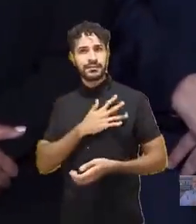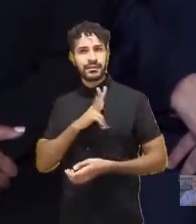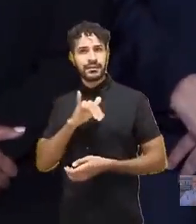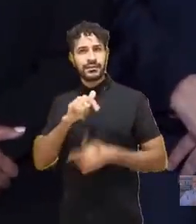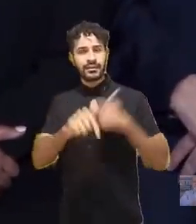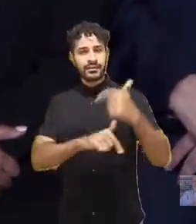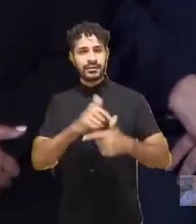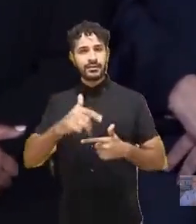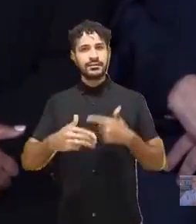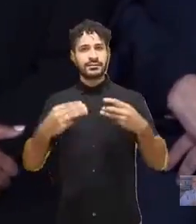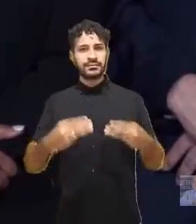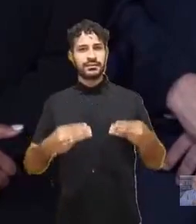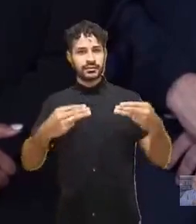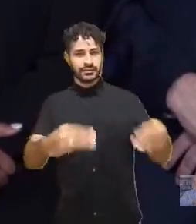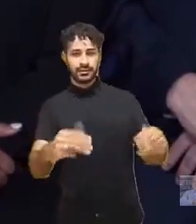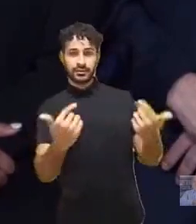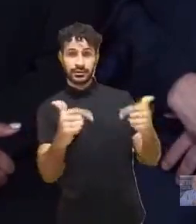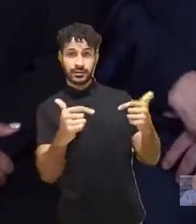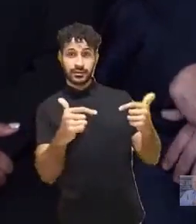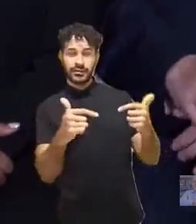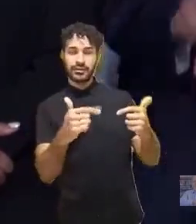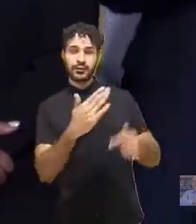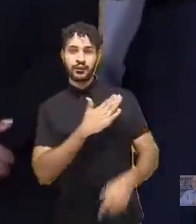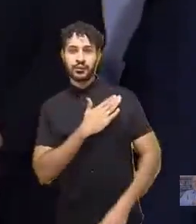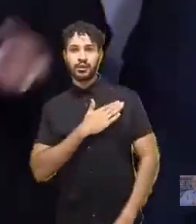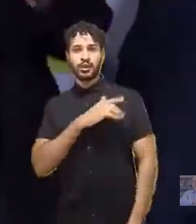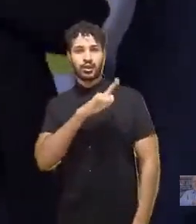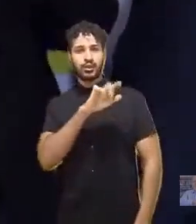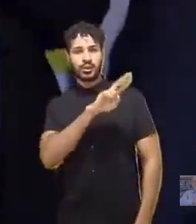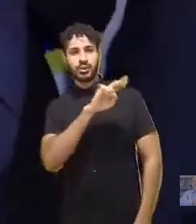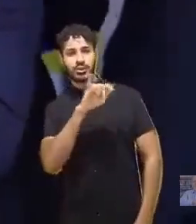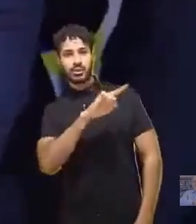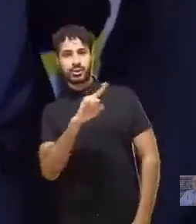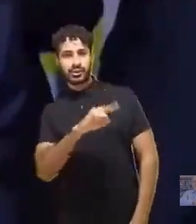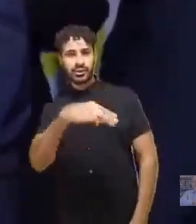do Ministério do Trabalho o companheiro Luiz Marinho